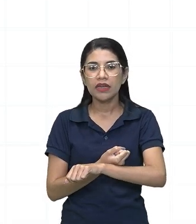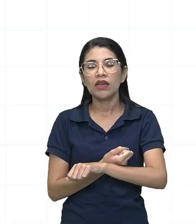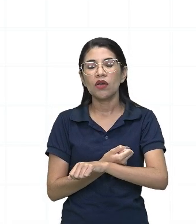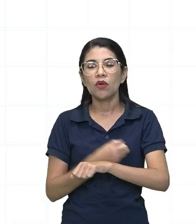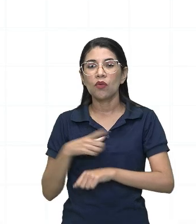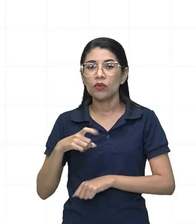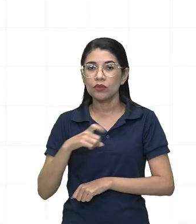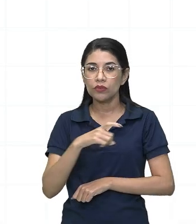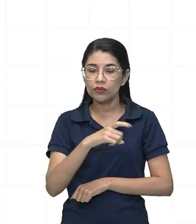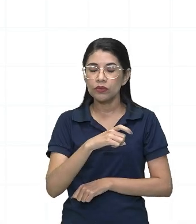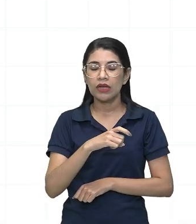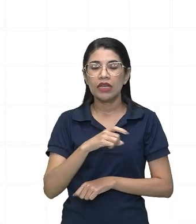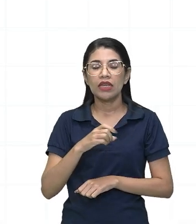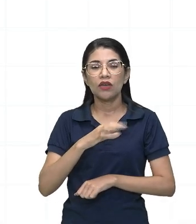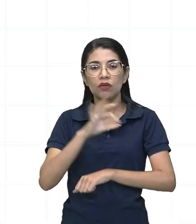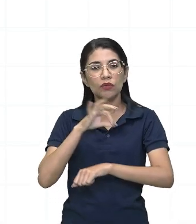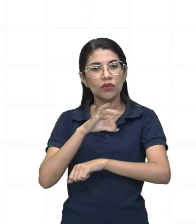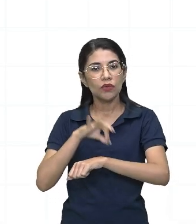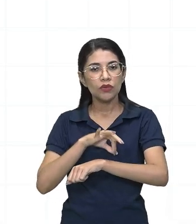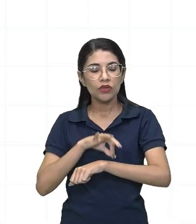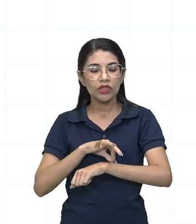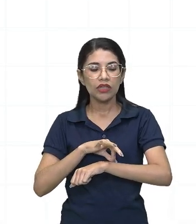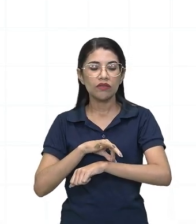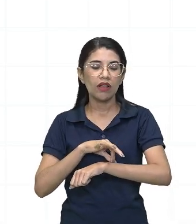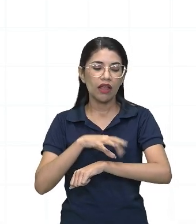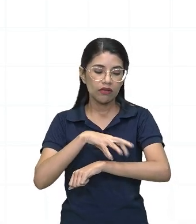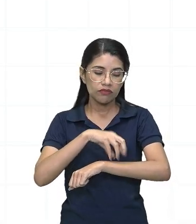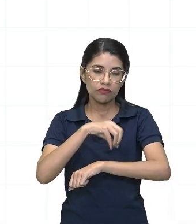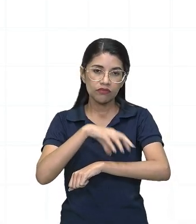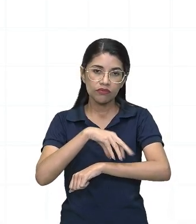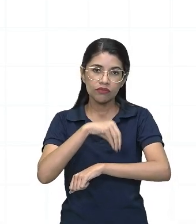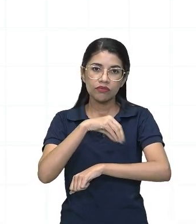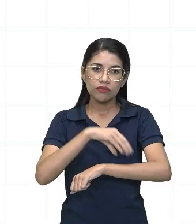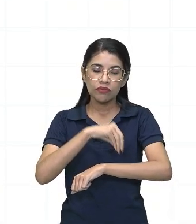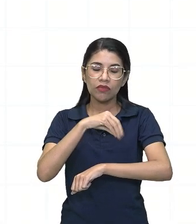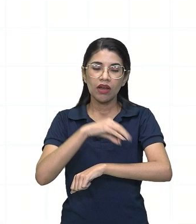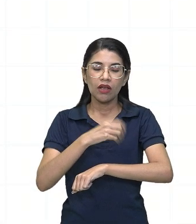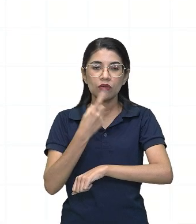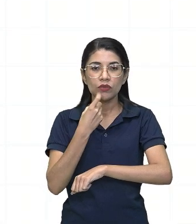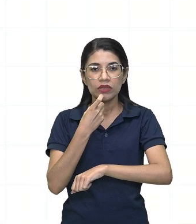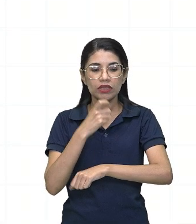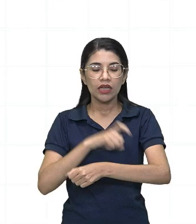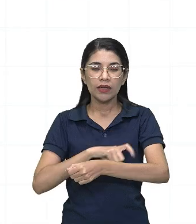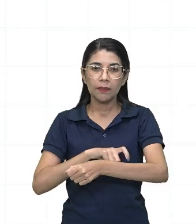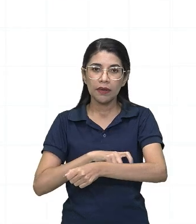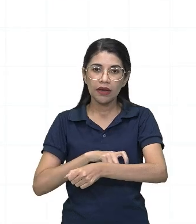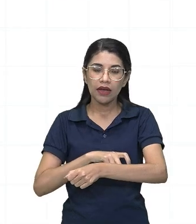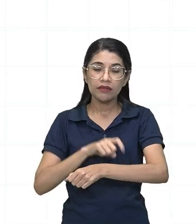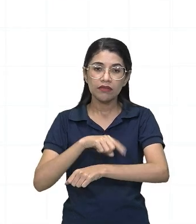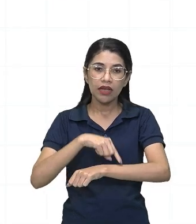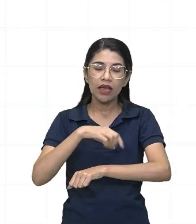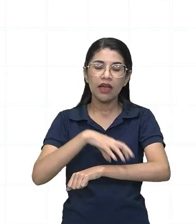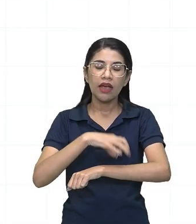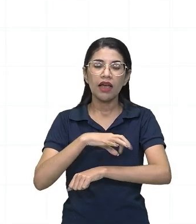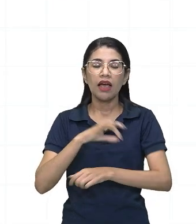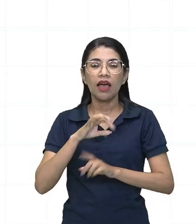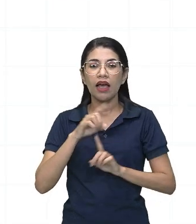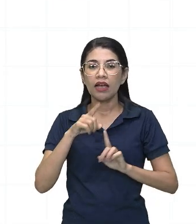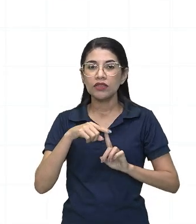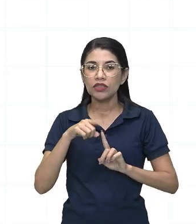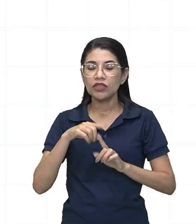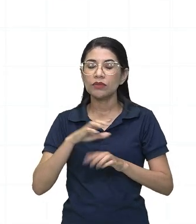que o mosquito está se alimentando do sangue. Nessa doença,